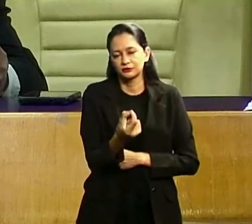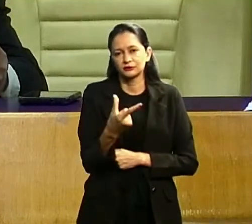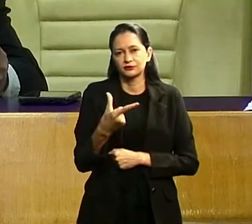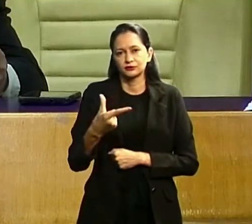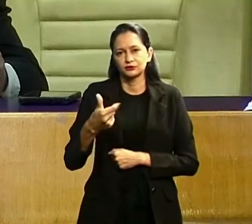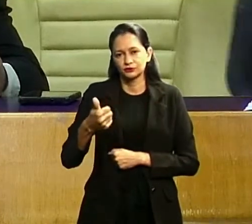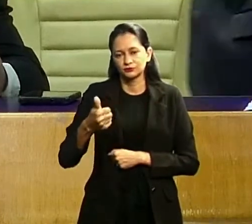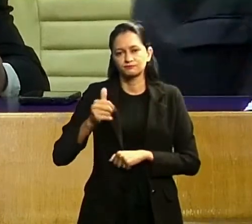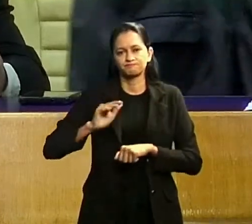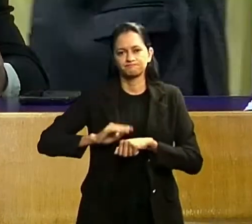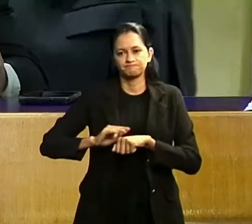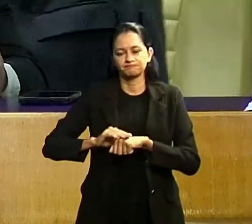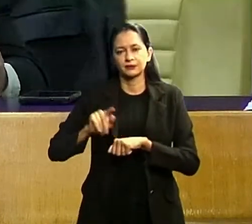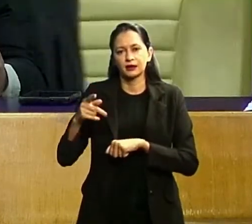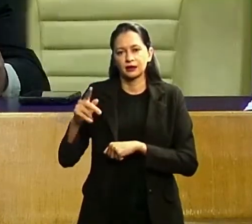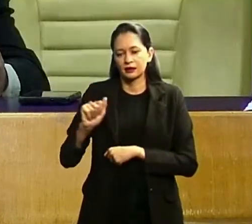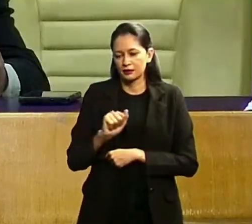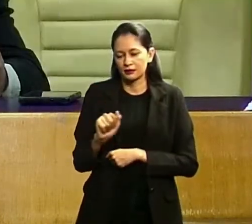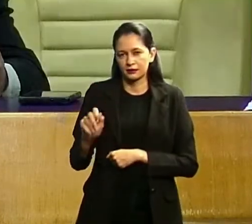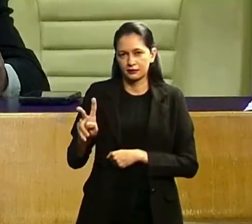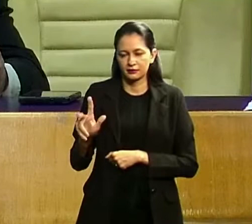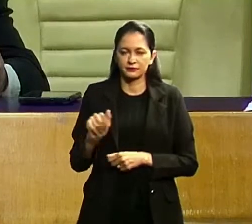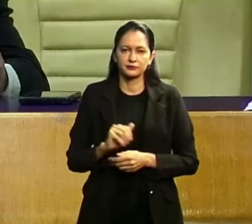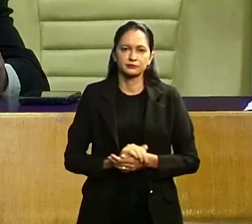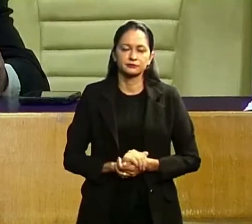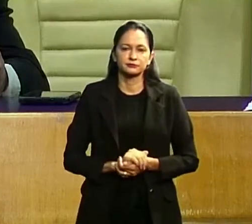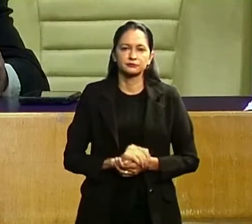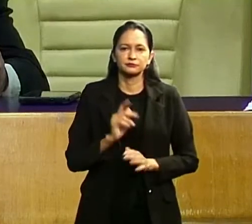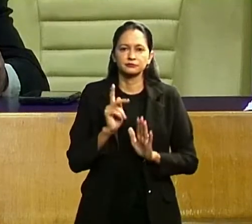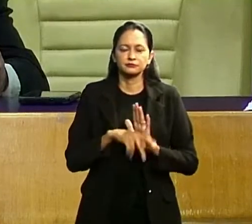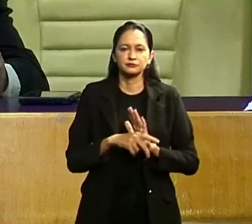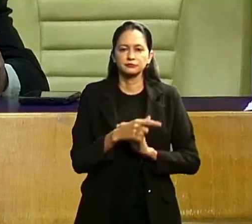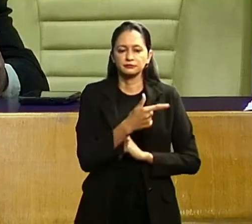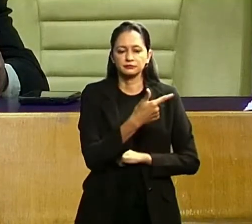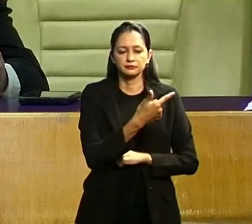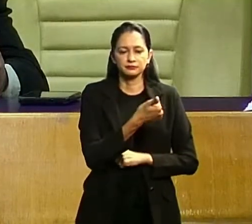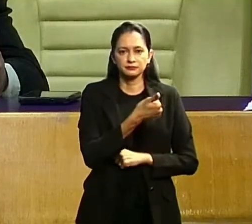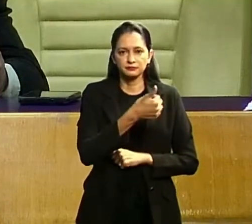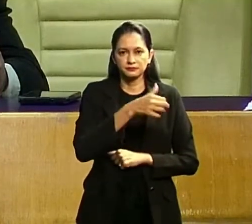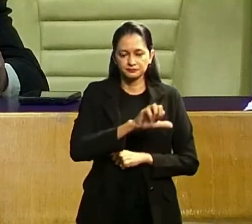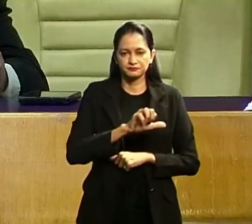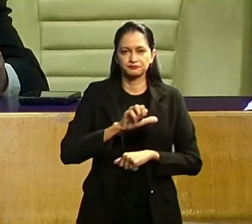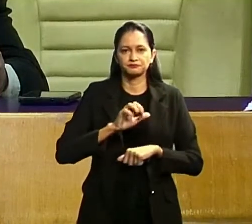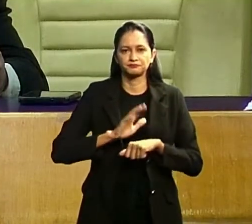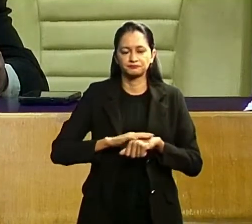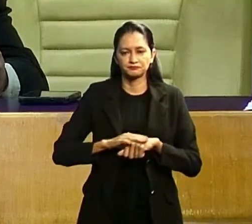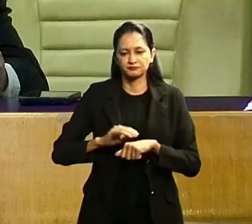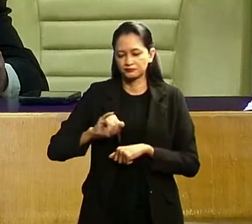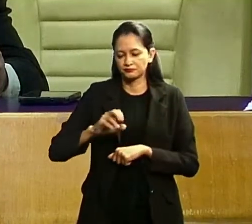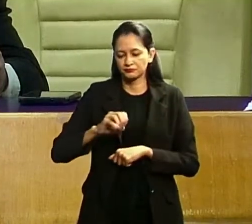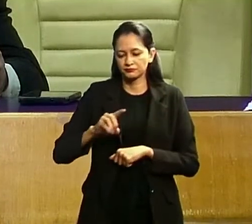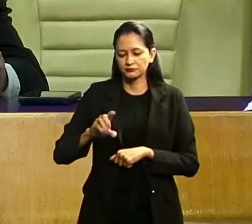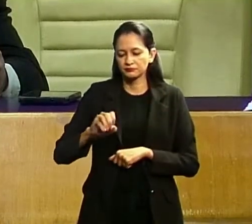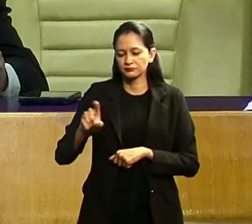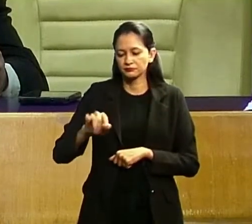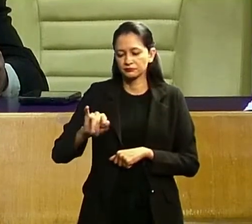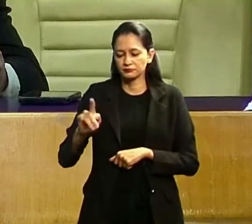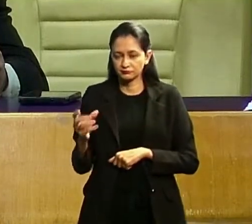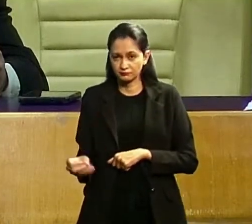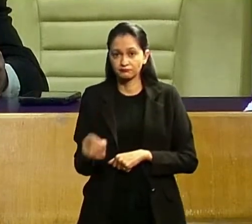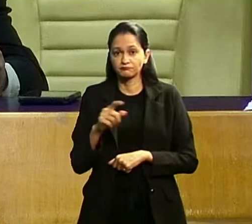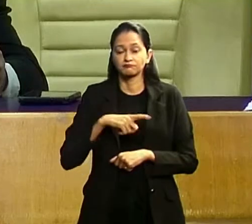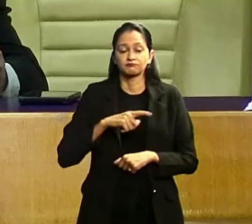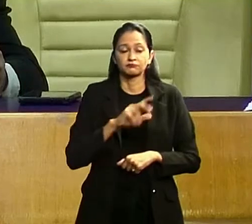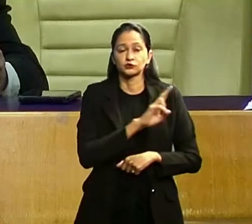Ava Santiago. Projeto de lei número 219/2021, de autoria do vereador Joãozinho Guimarães, que denomina Praça Sueli Nunes